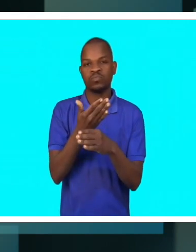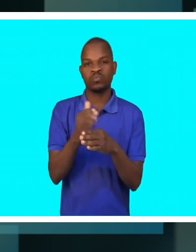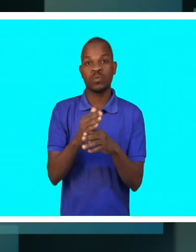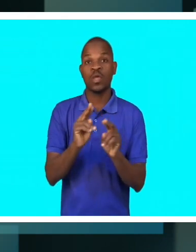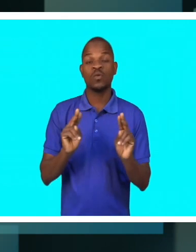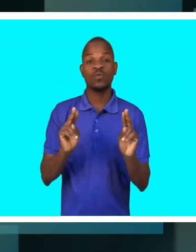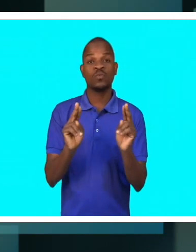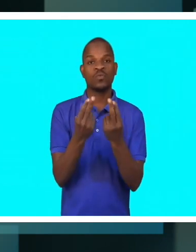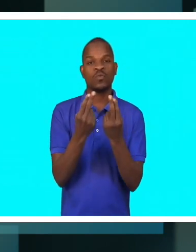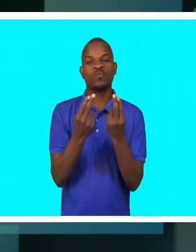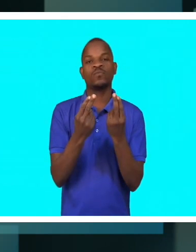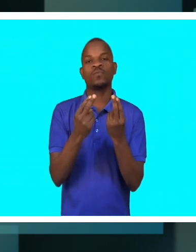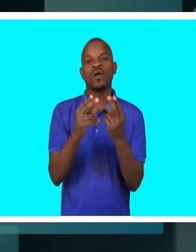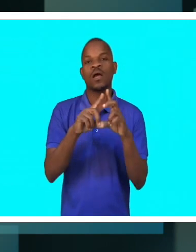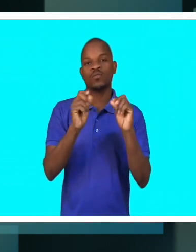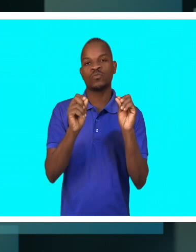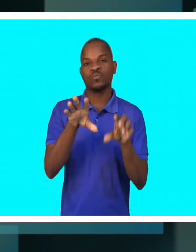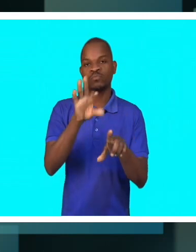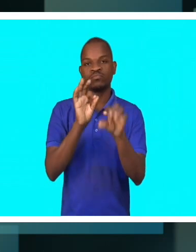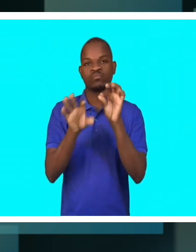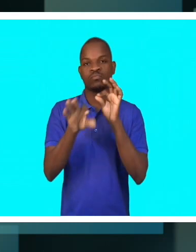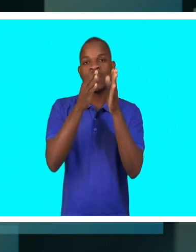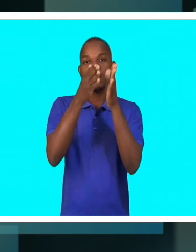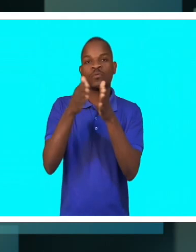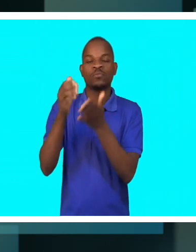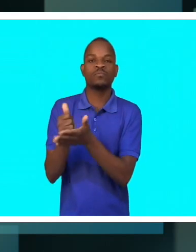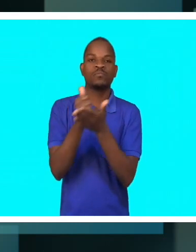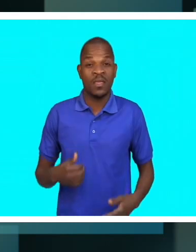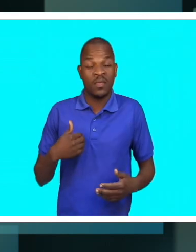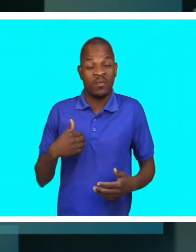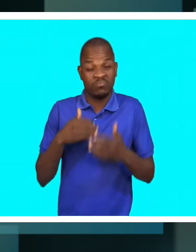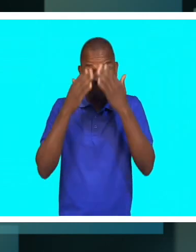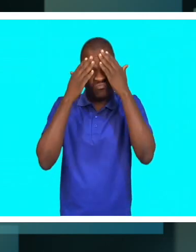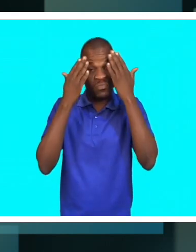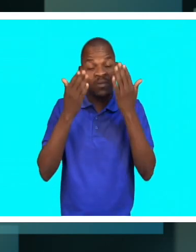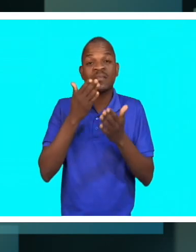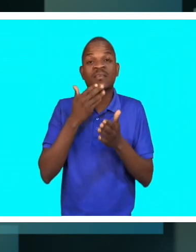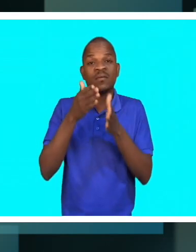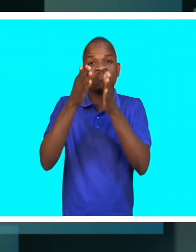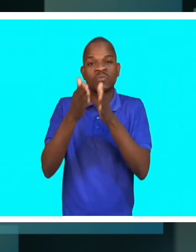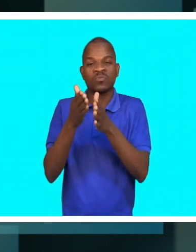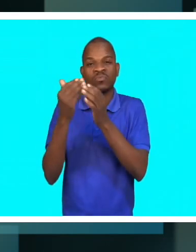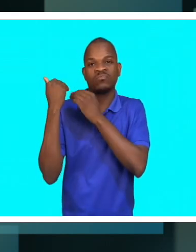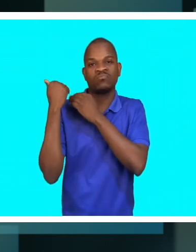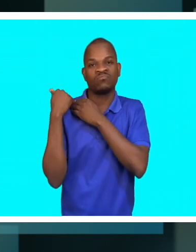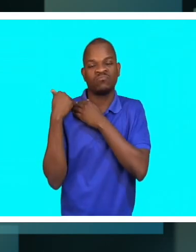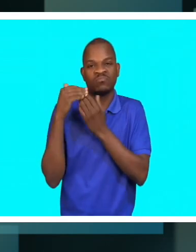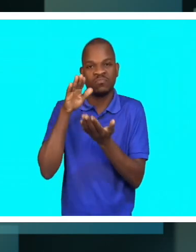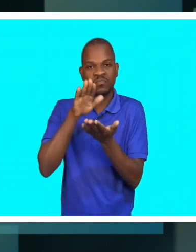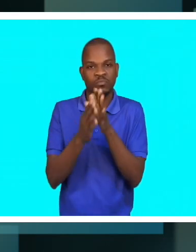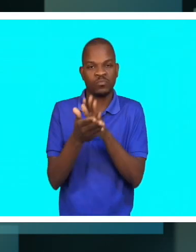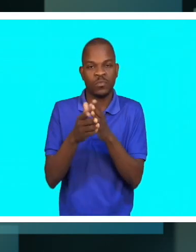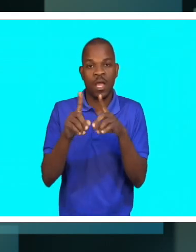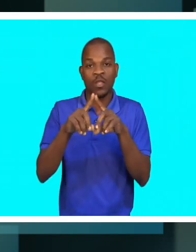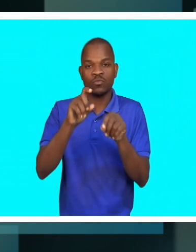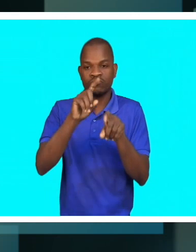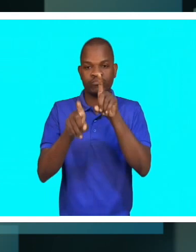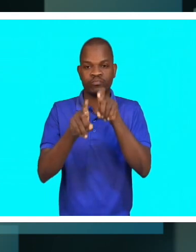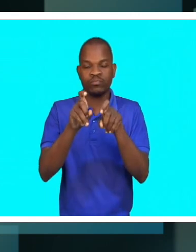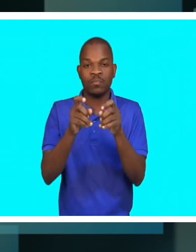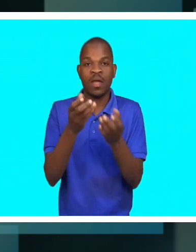revisão dos critérios de seleção de beneficiários. Eu não sei quem que elaborou esses critérios de avaliação, de apoio.